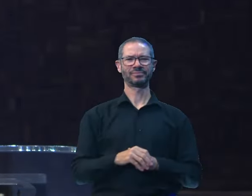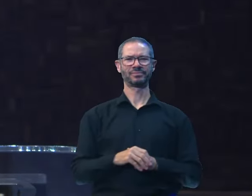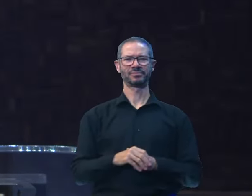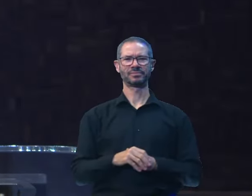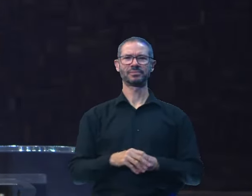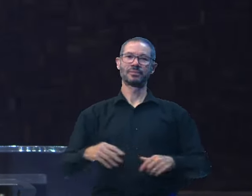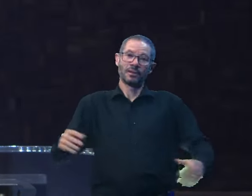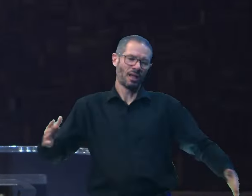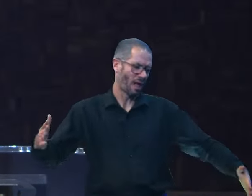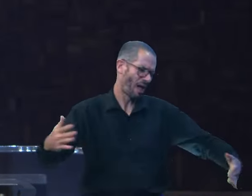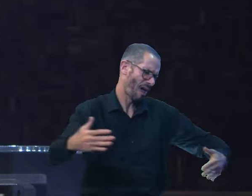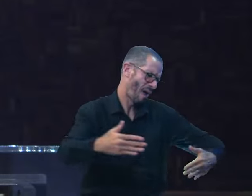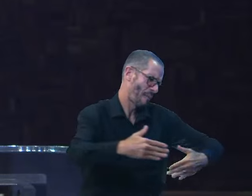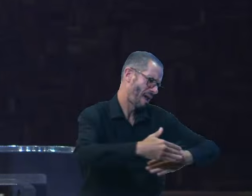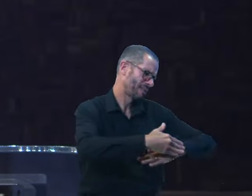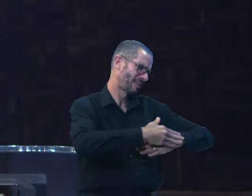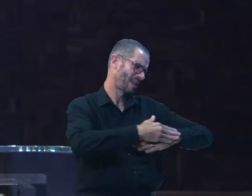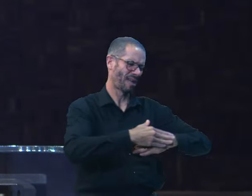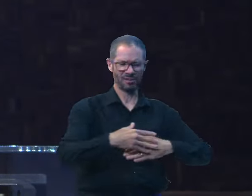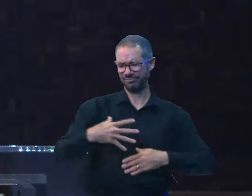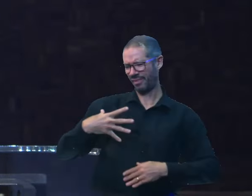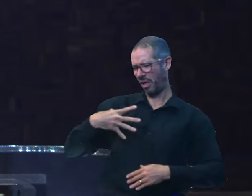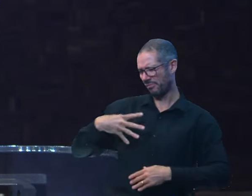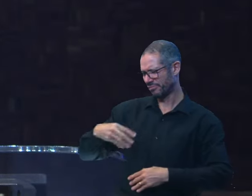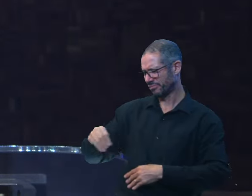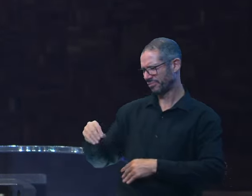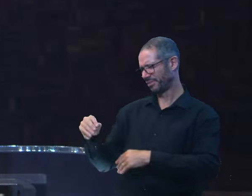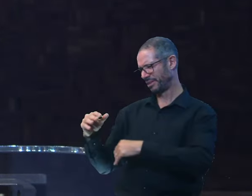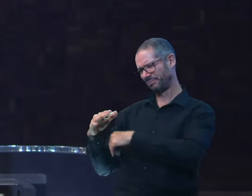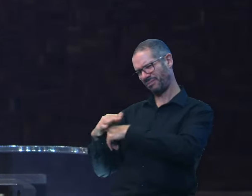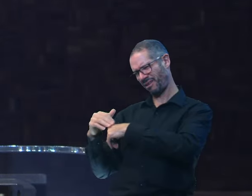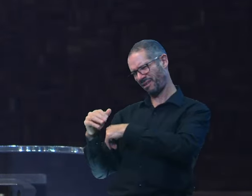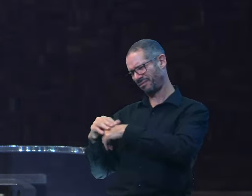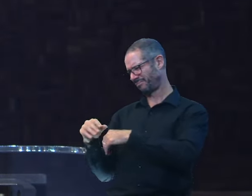E aí eu abracei ele e falei, filho, não é bem assim.